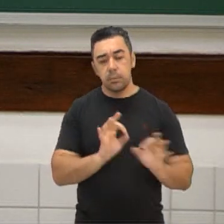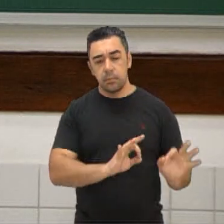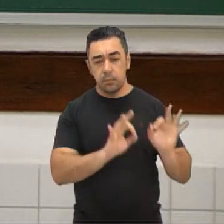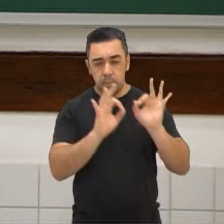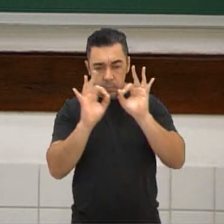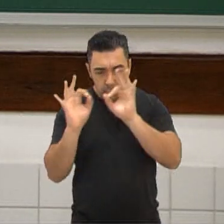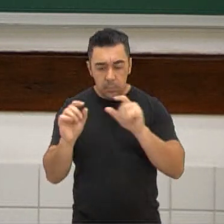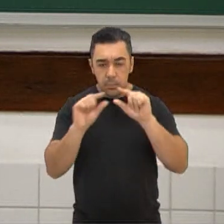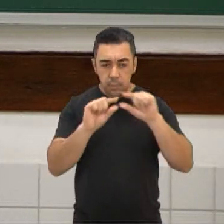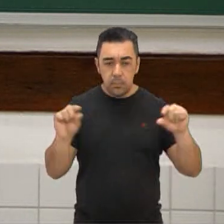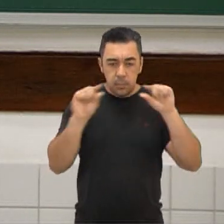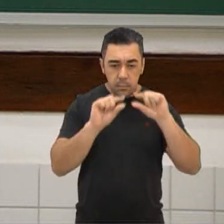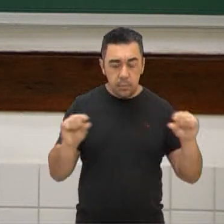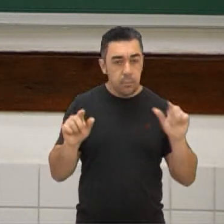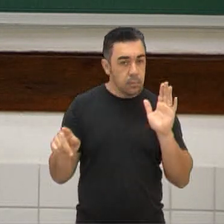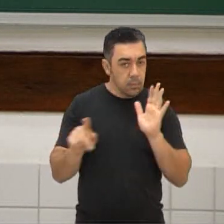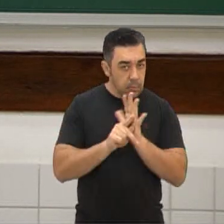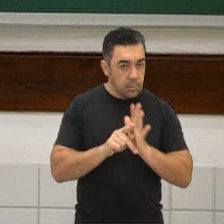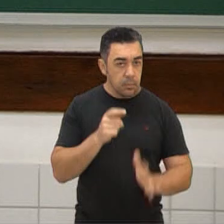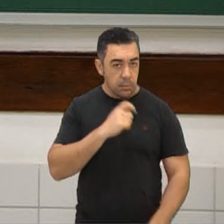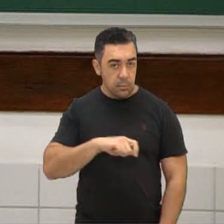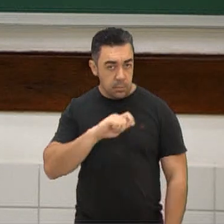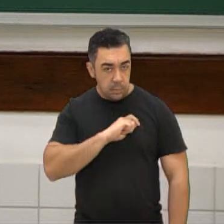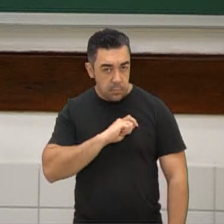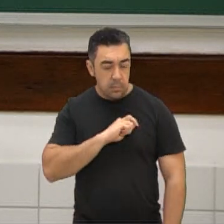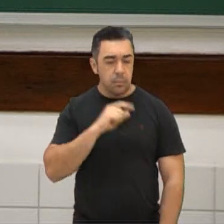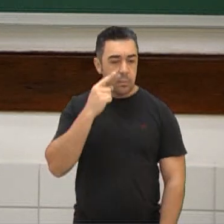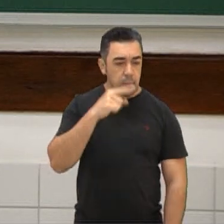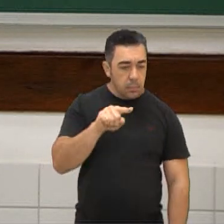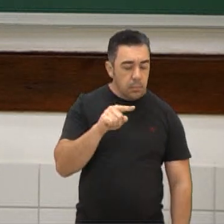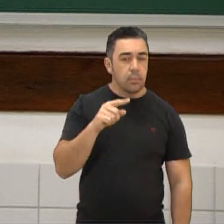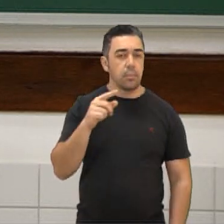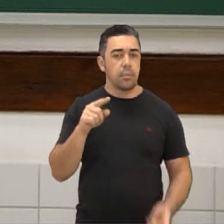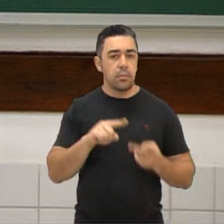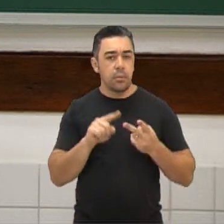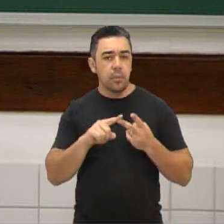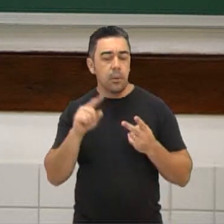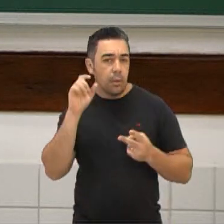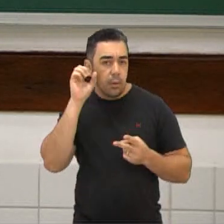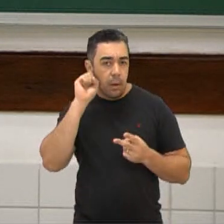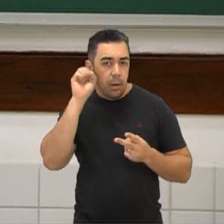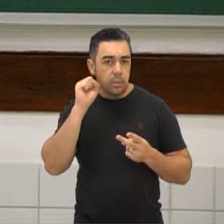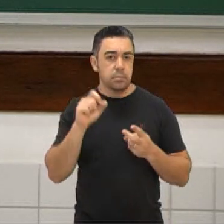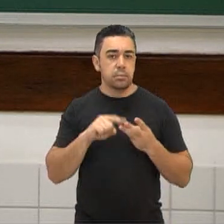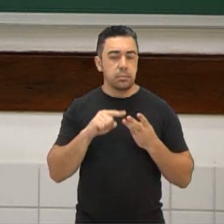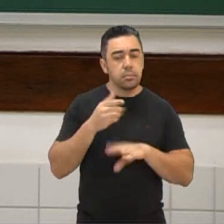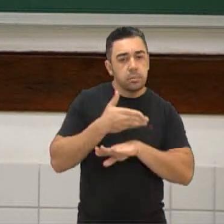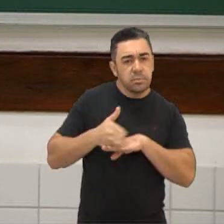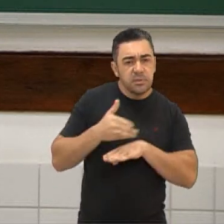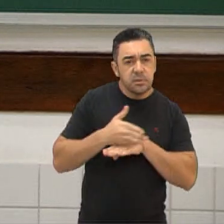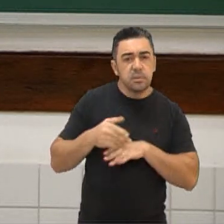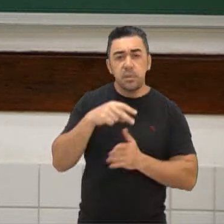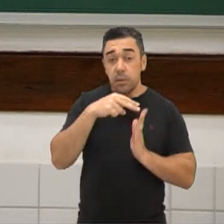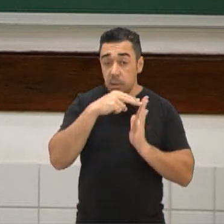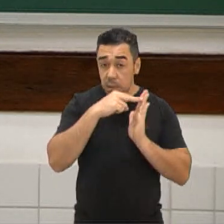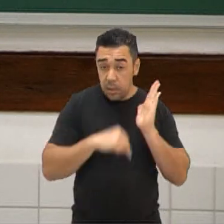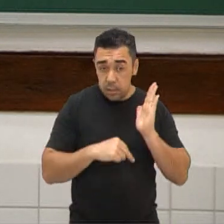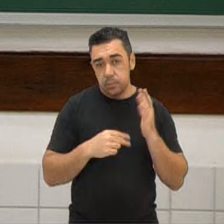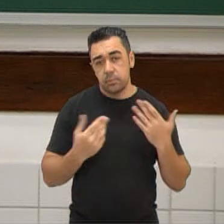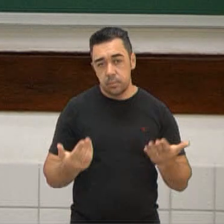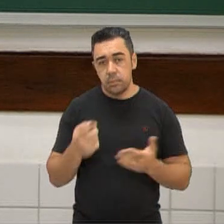espanhola ou coloque o áudio em língua espanhola e ouça, pratique, leia textos. E assim você vai